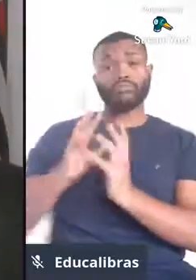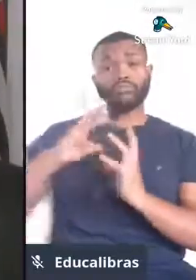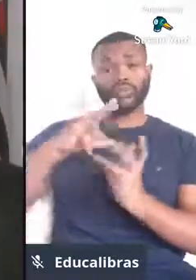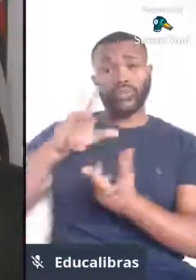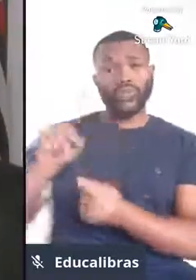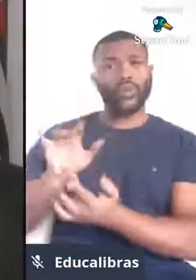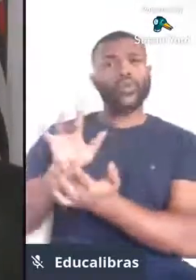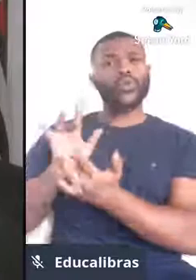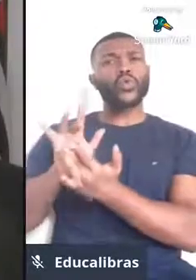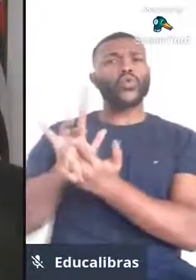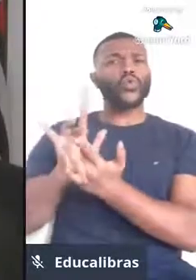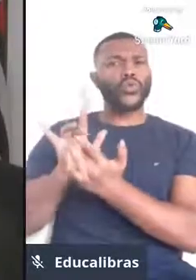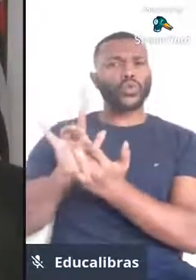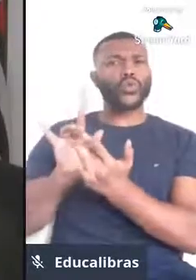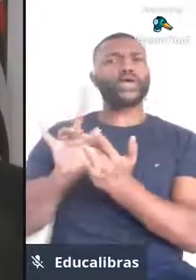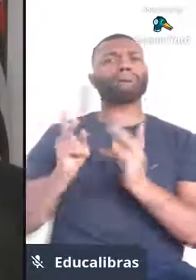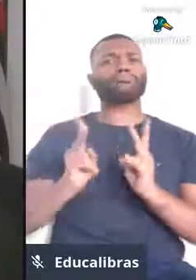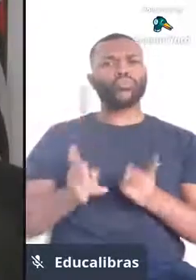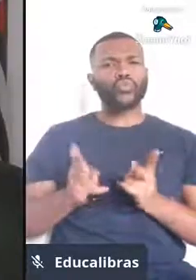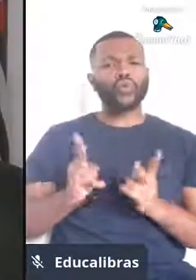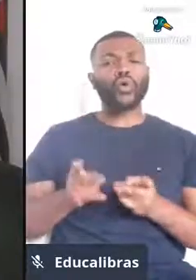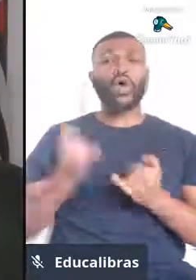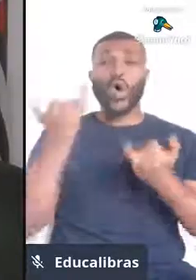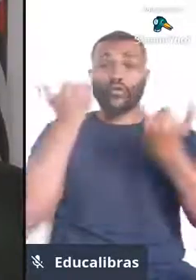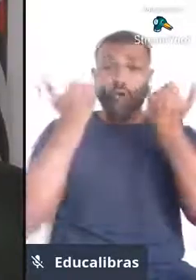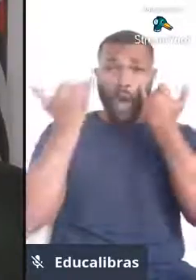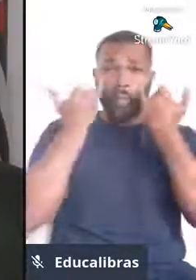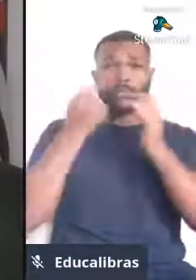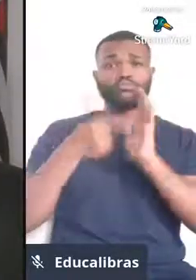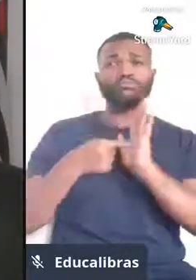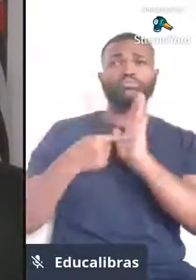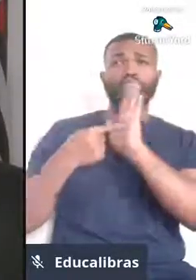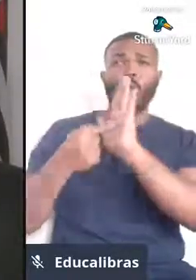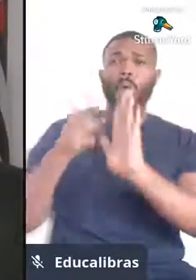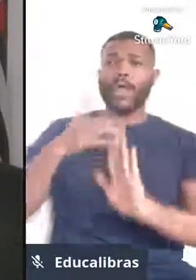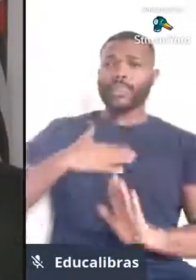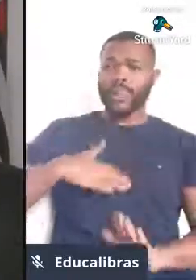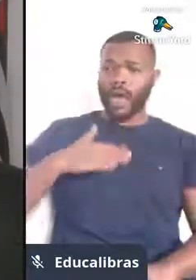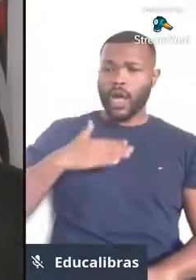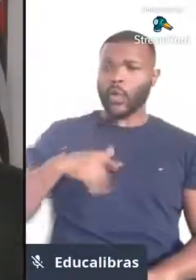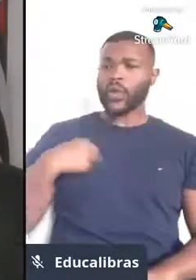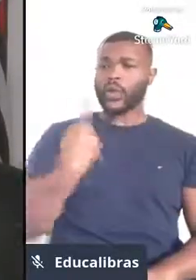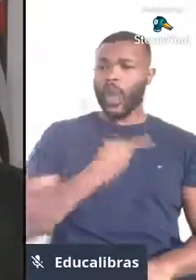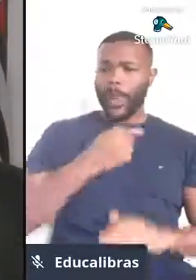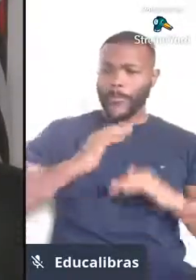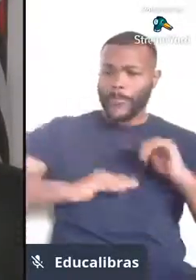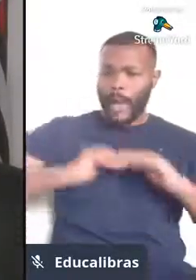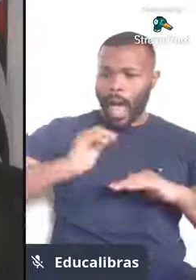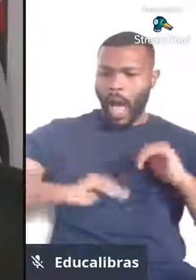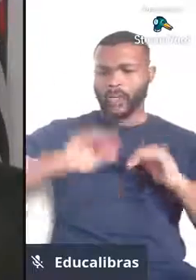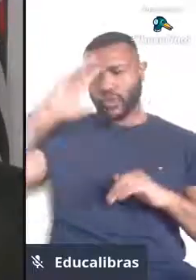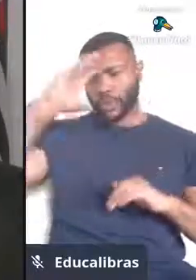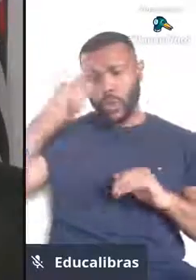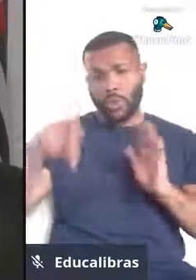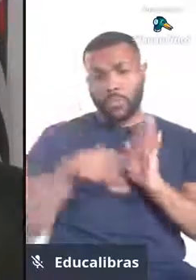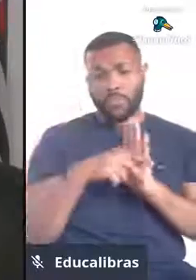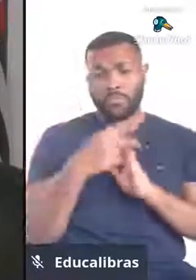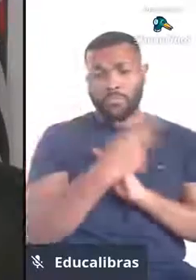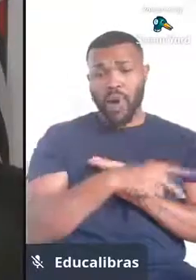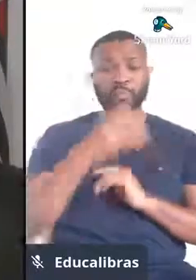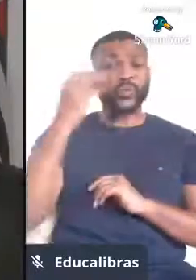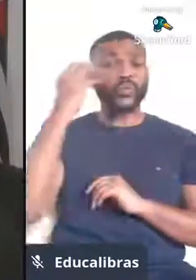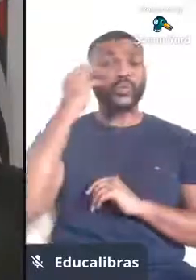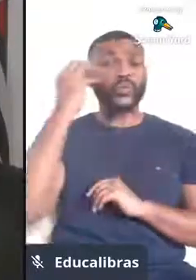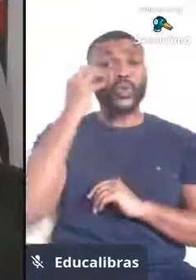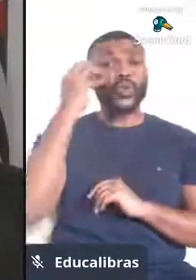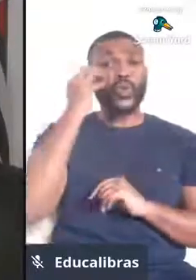não só mantém eles informados, tranquilos quanto às decisões do prefeito Bruno Covas e as nossas implementações, mas também